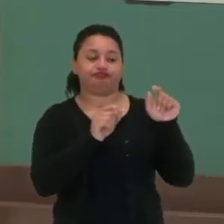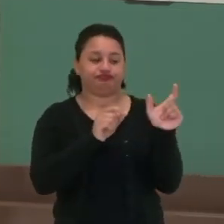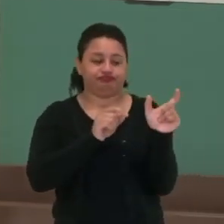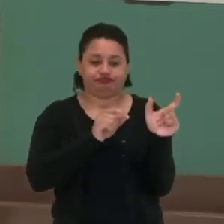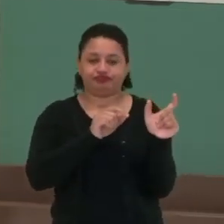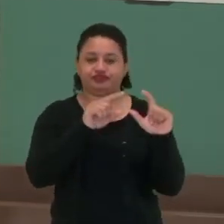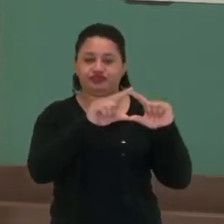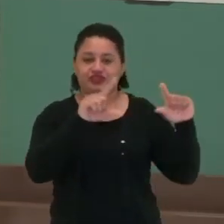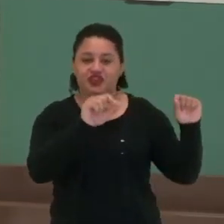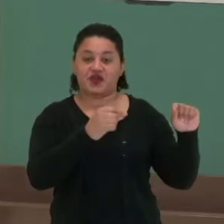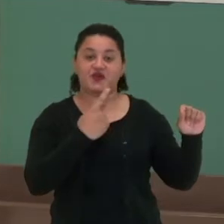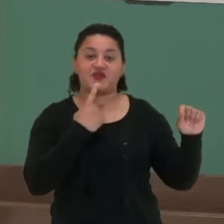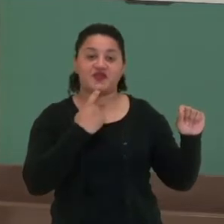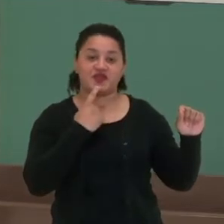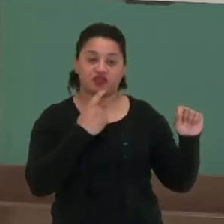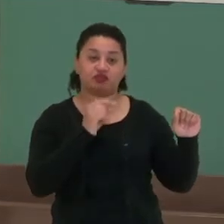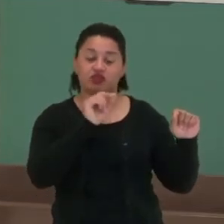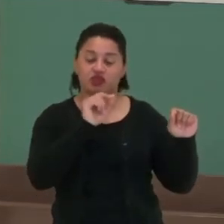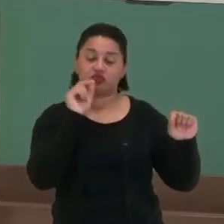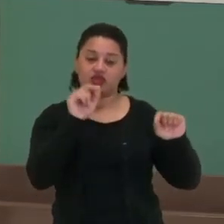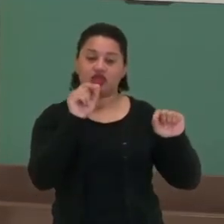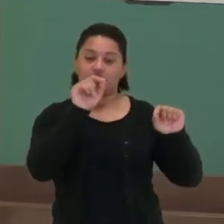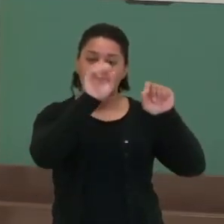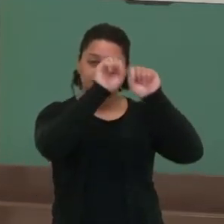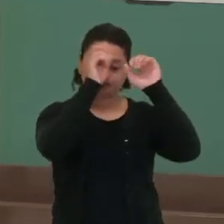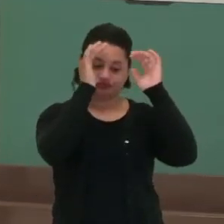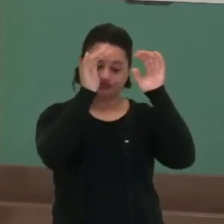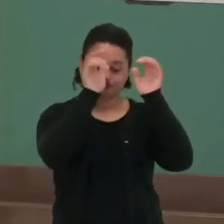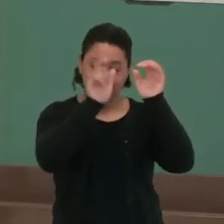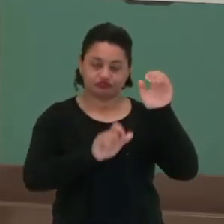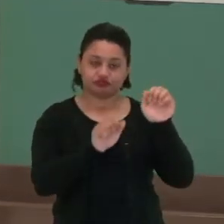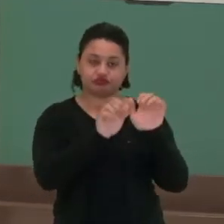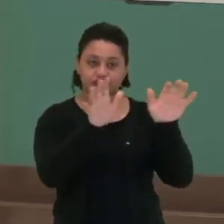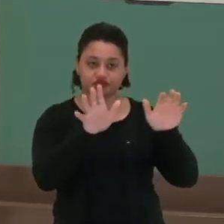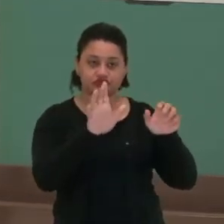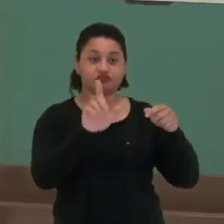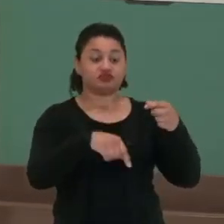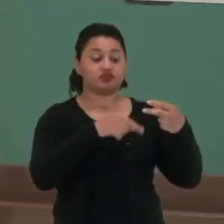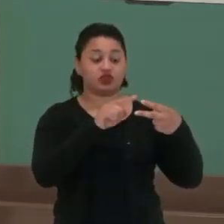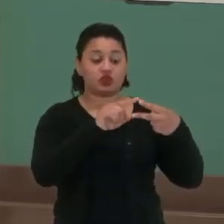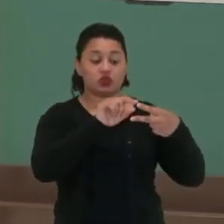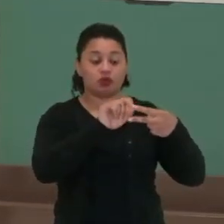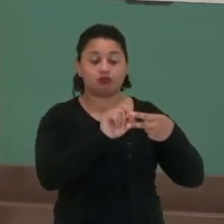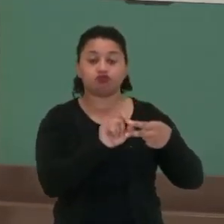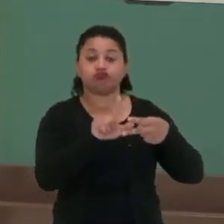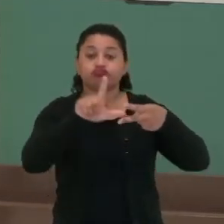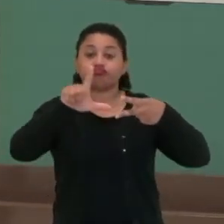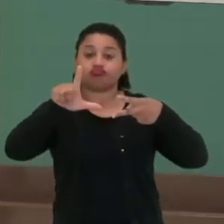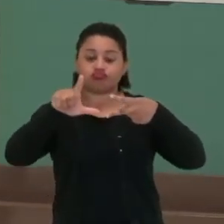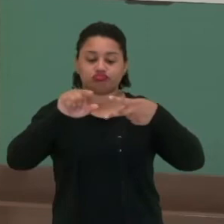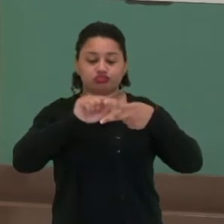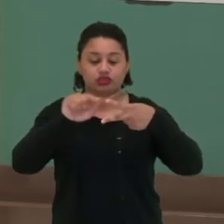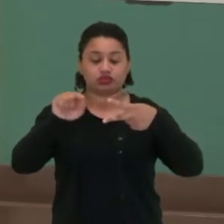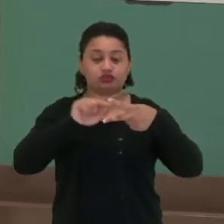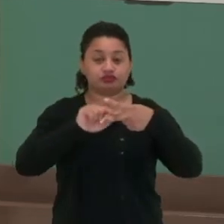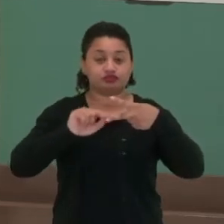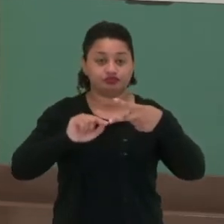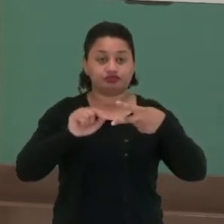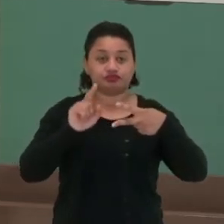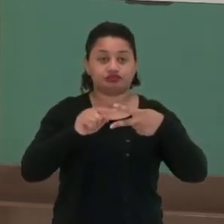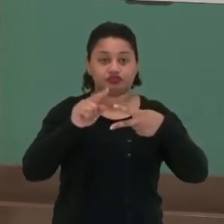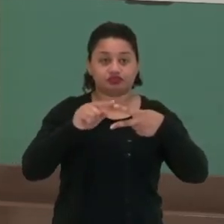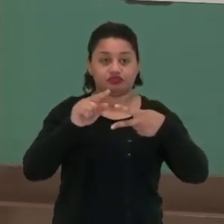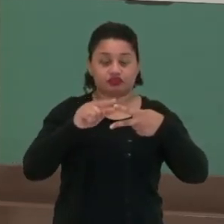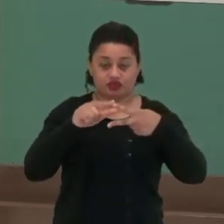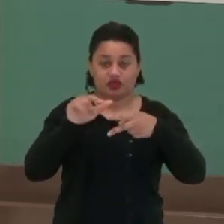retângulo vermelho, sistema nervoso. Abriu 2, significa que é dividido em duas partes. Central